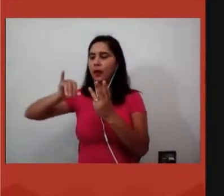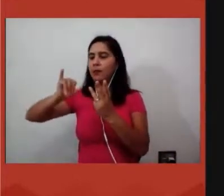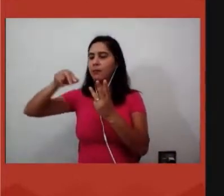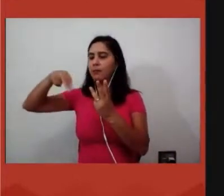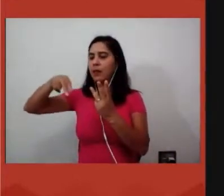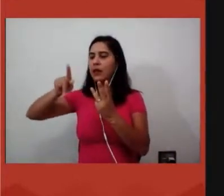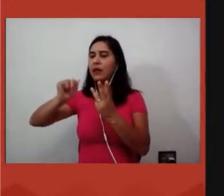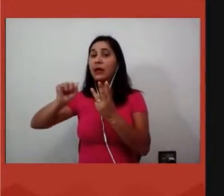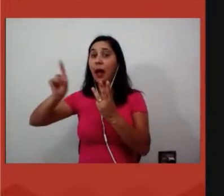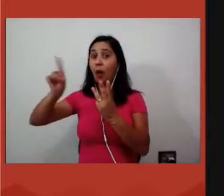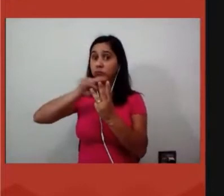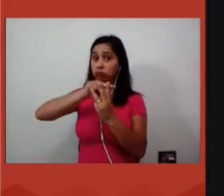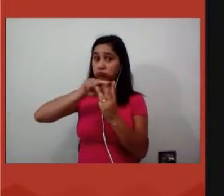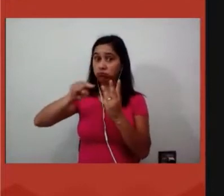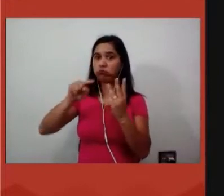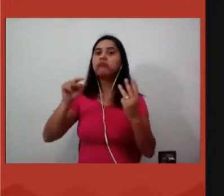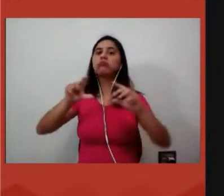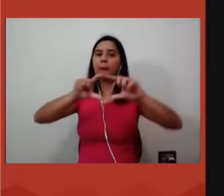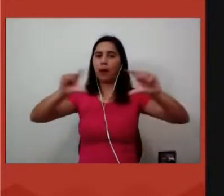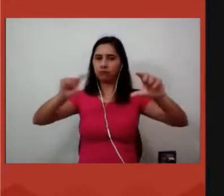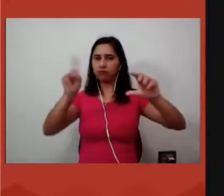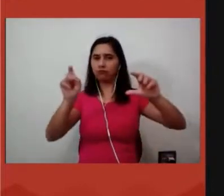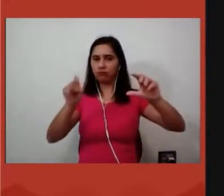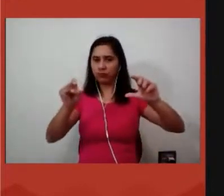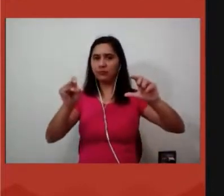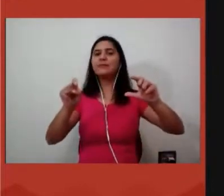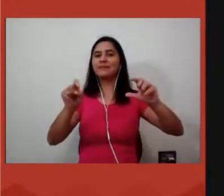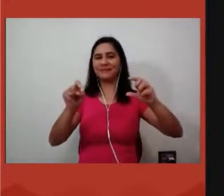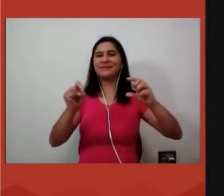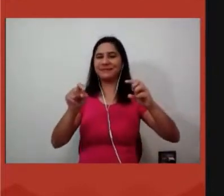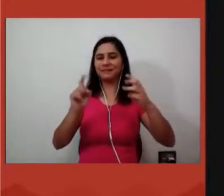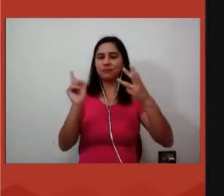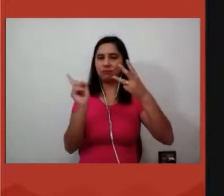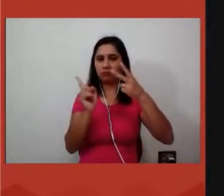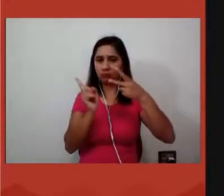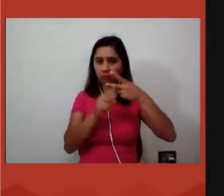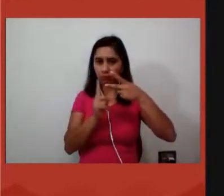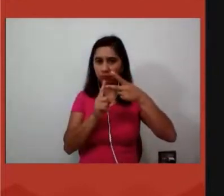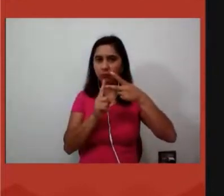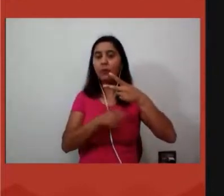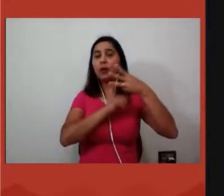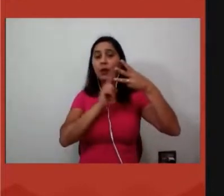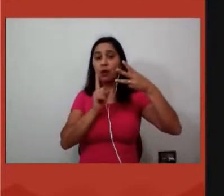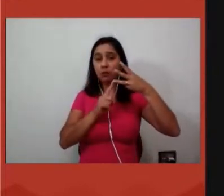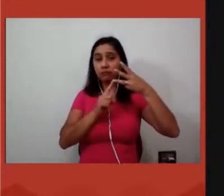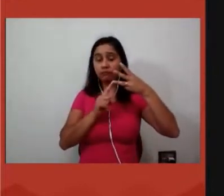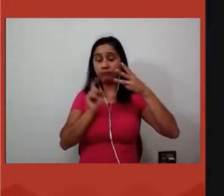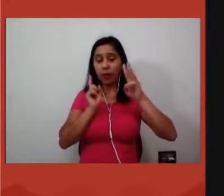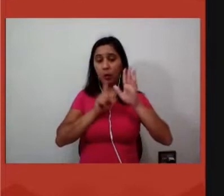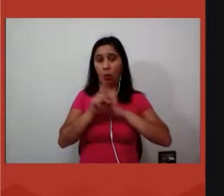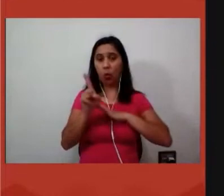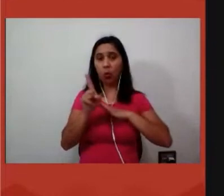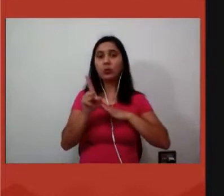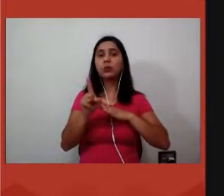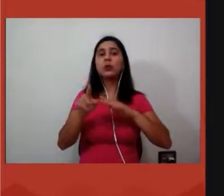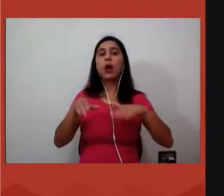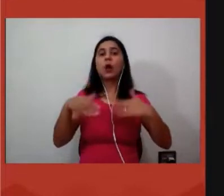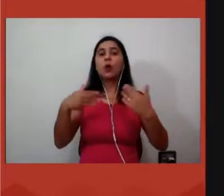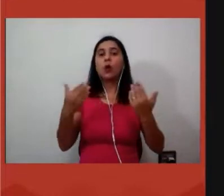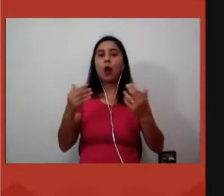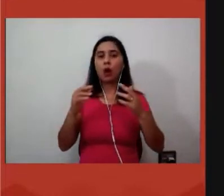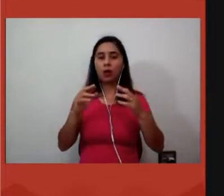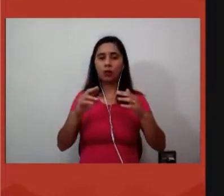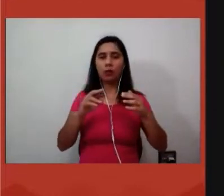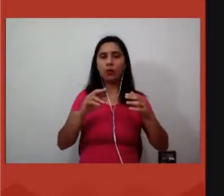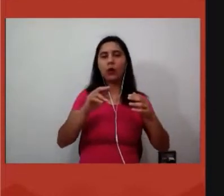acrescenta o mingau, né? Aplica o mingau. O que diferencia líquidos é o